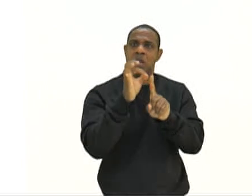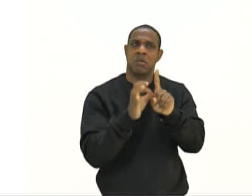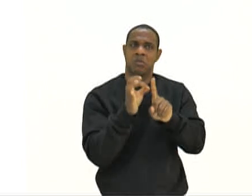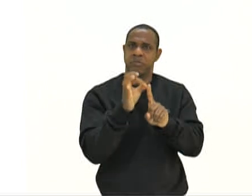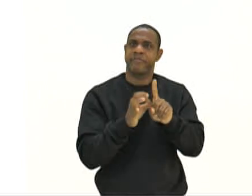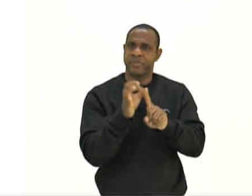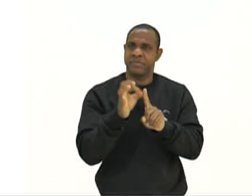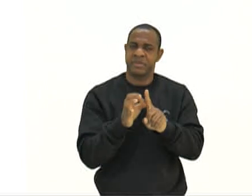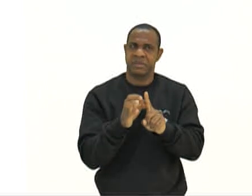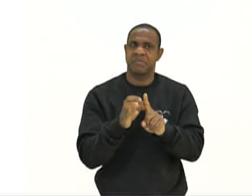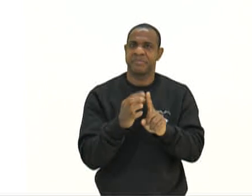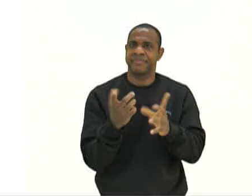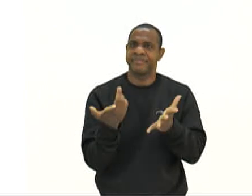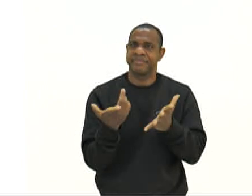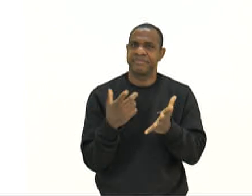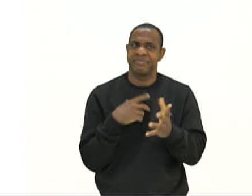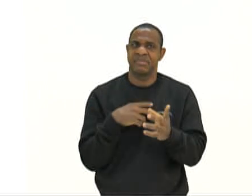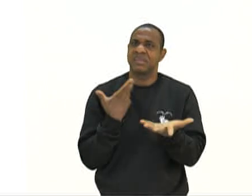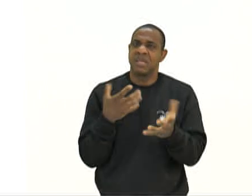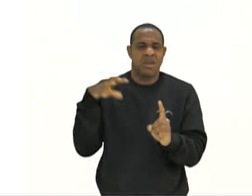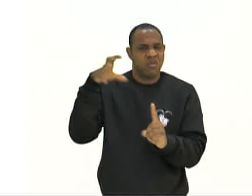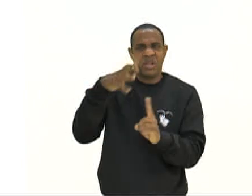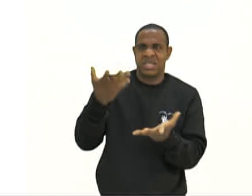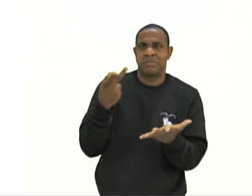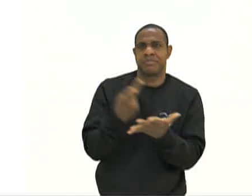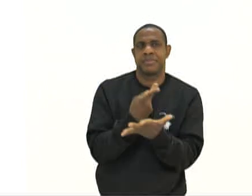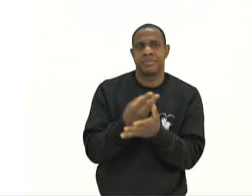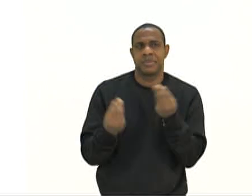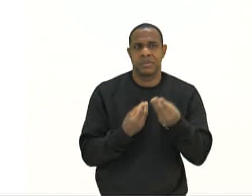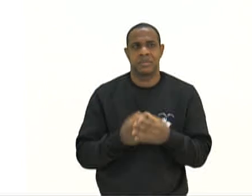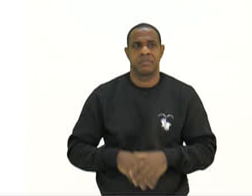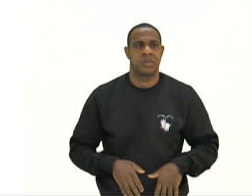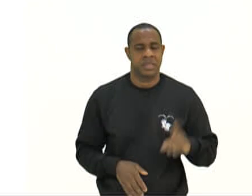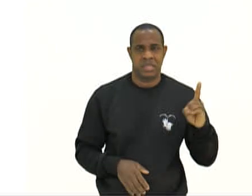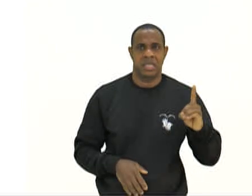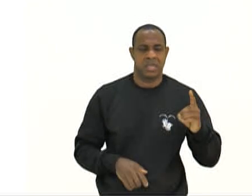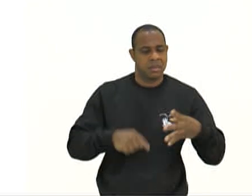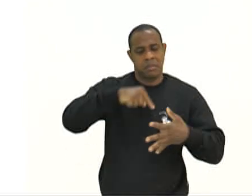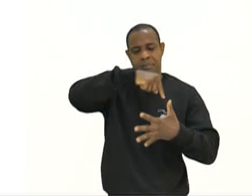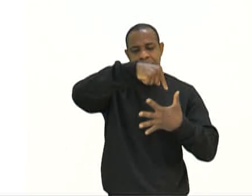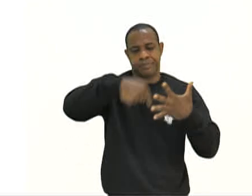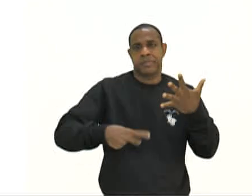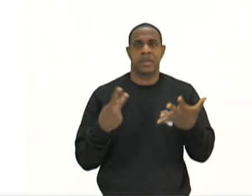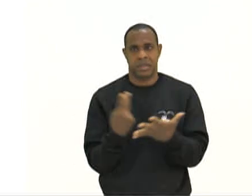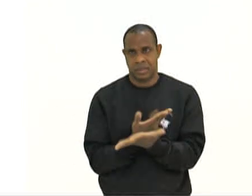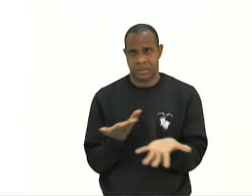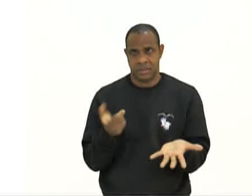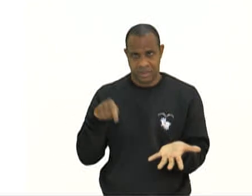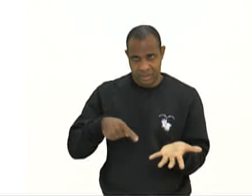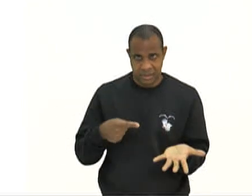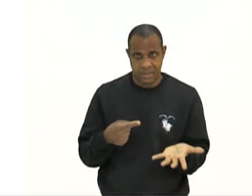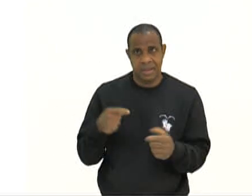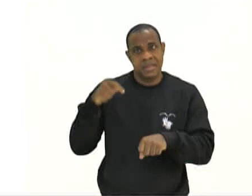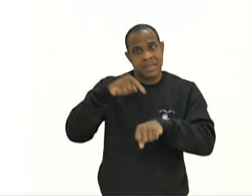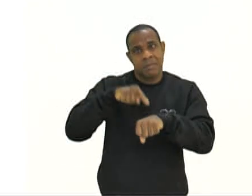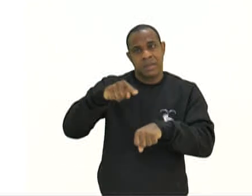recepção do sinal? E na letra D, todas as alternativas estão corretas. Então, um tempinho para vocês pensarem na resposta.